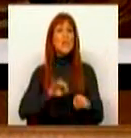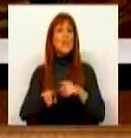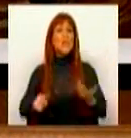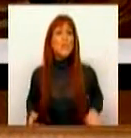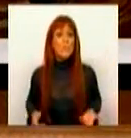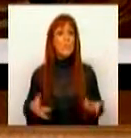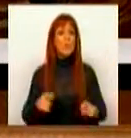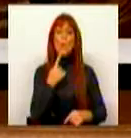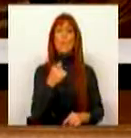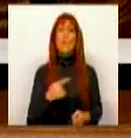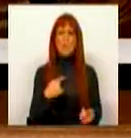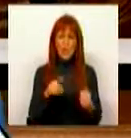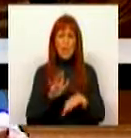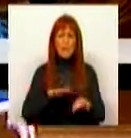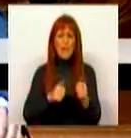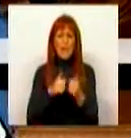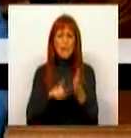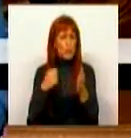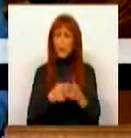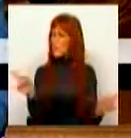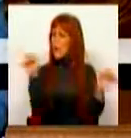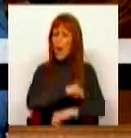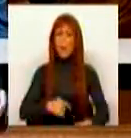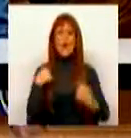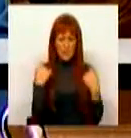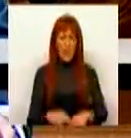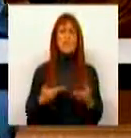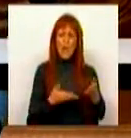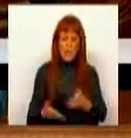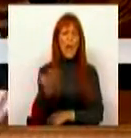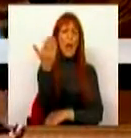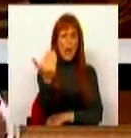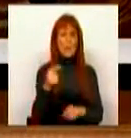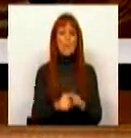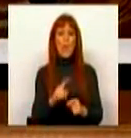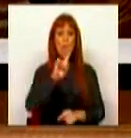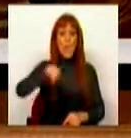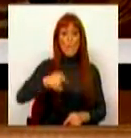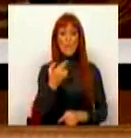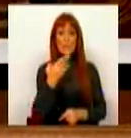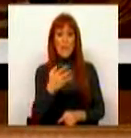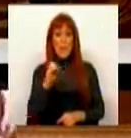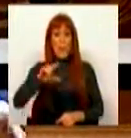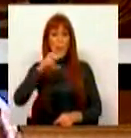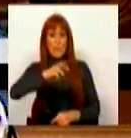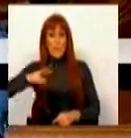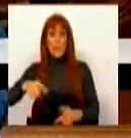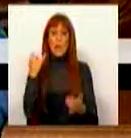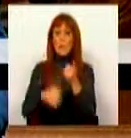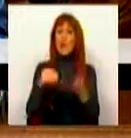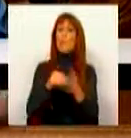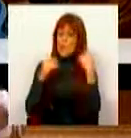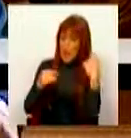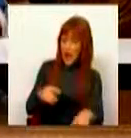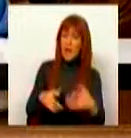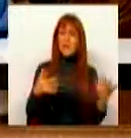senhores, perguntam, está tudo feito? Não, não está. Temos ainda que caminhar. 1,78 milhões de portugueses estão ainda em risco de